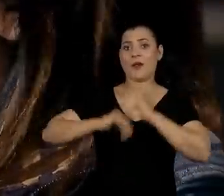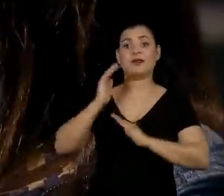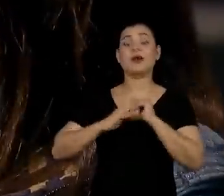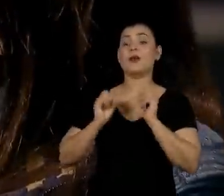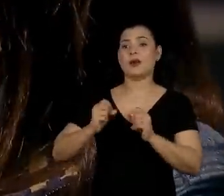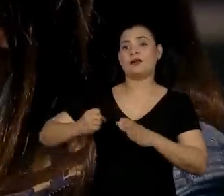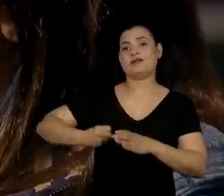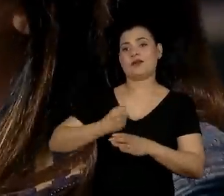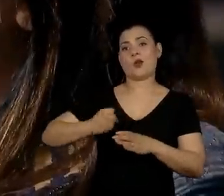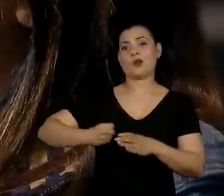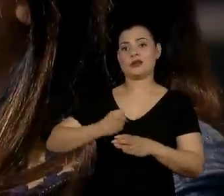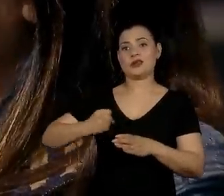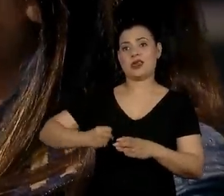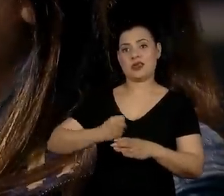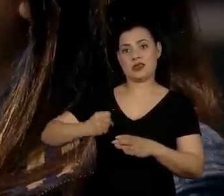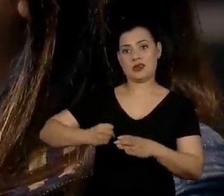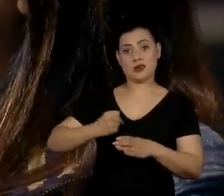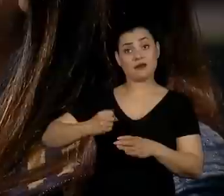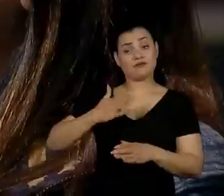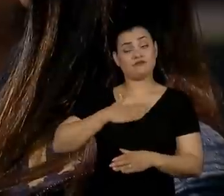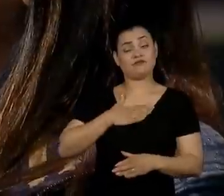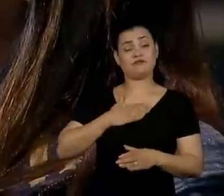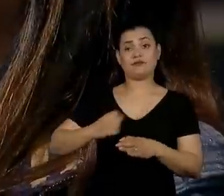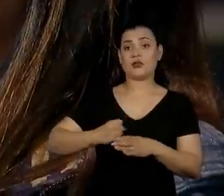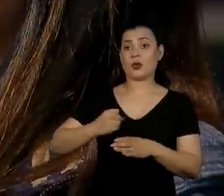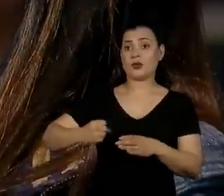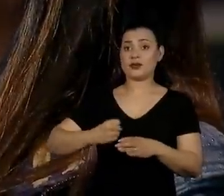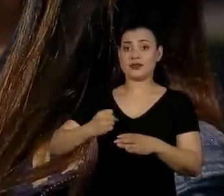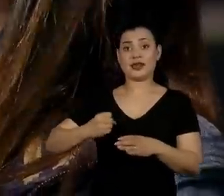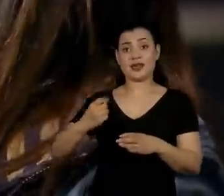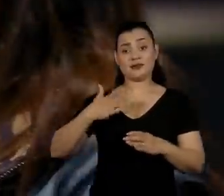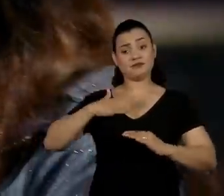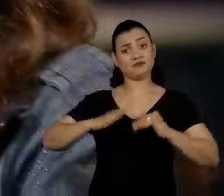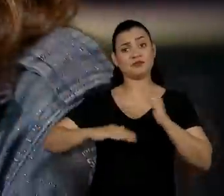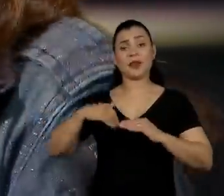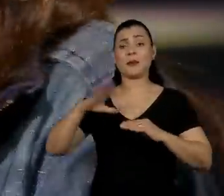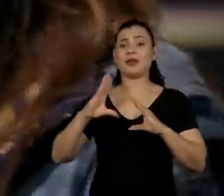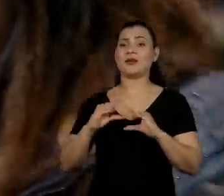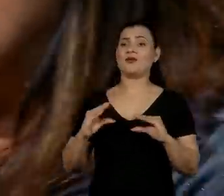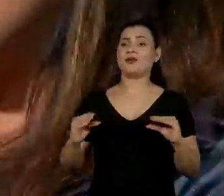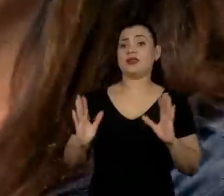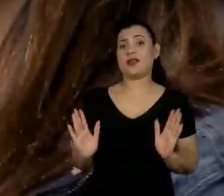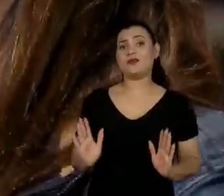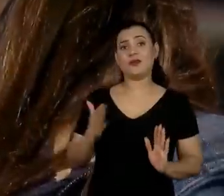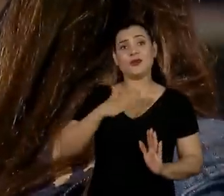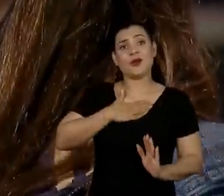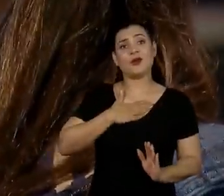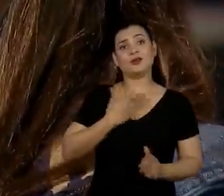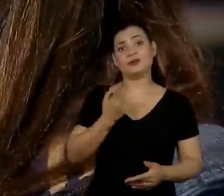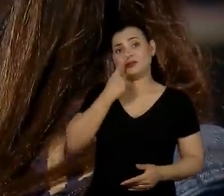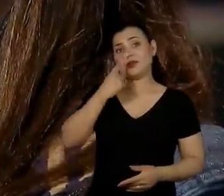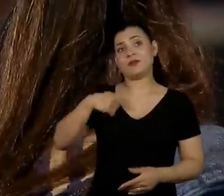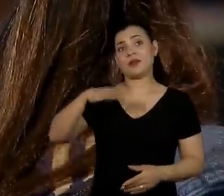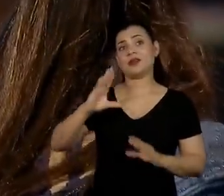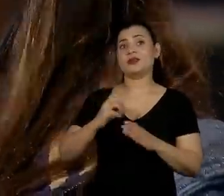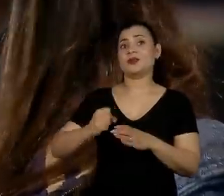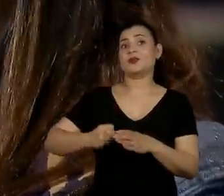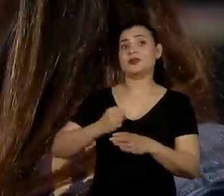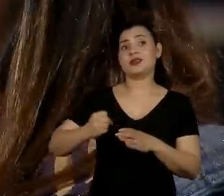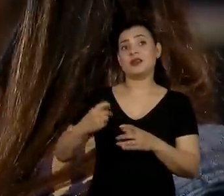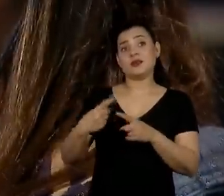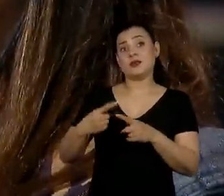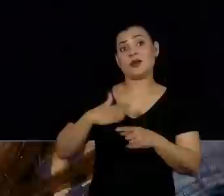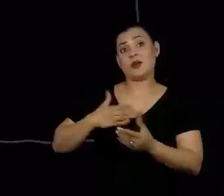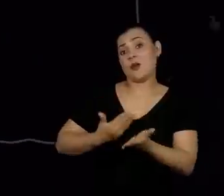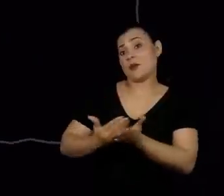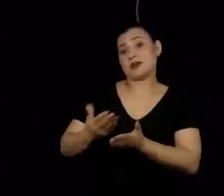o nome cozinheira me agrada Eu fico mais confortável com a palavra cozinheira porque